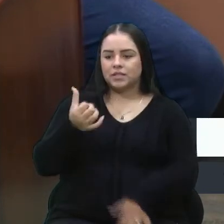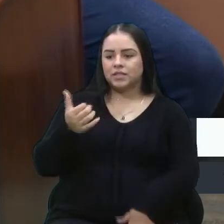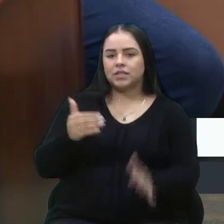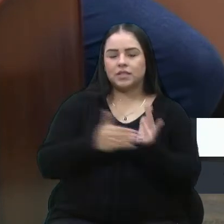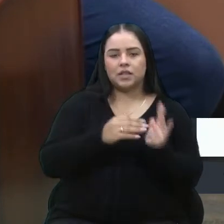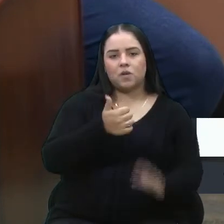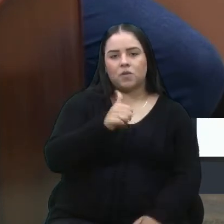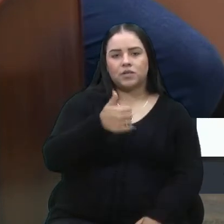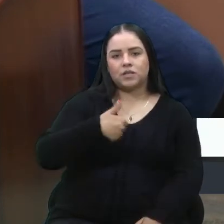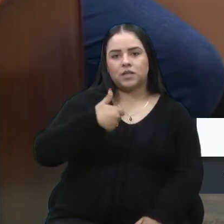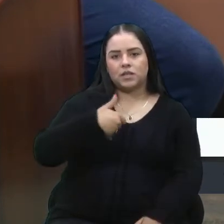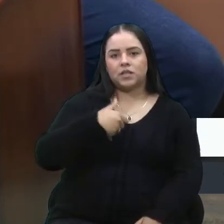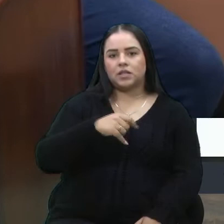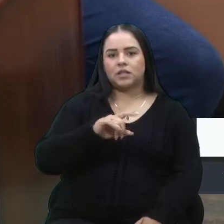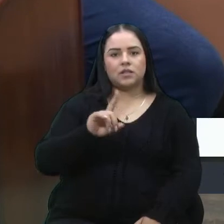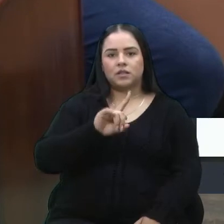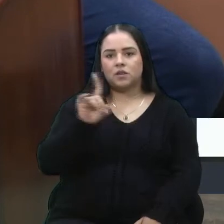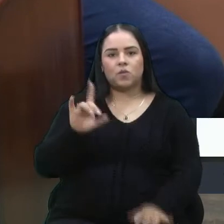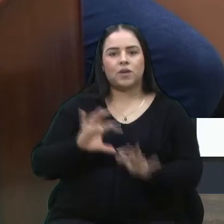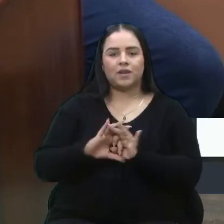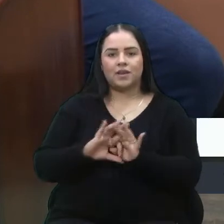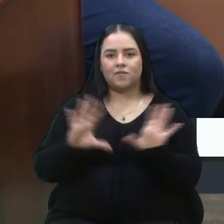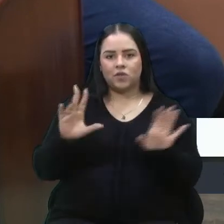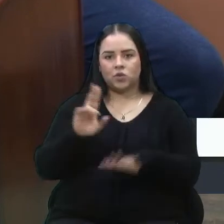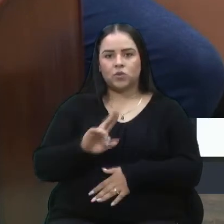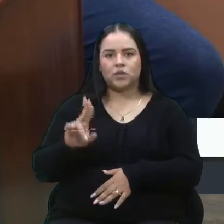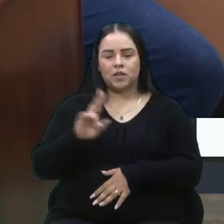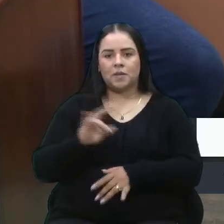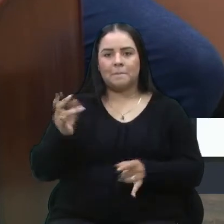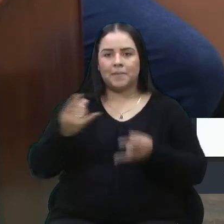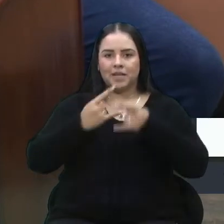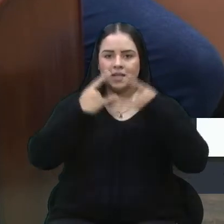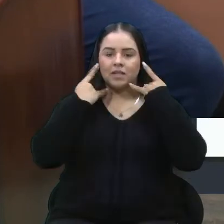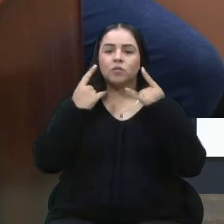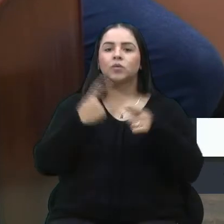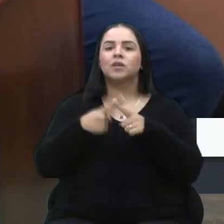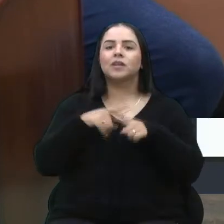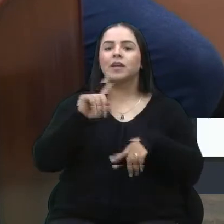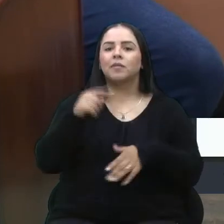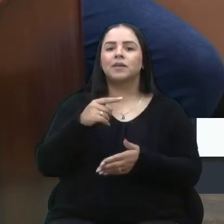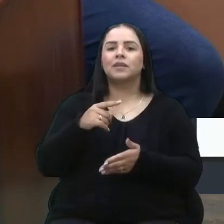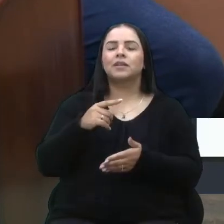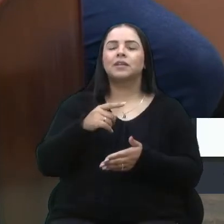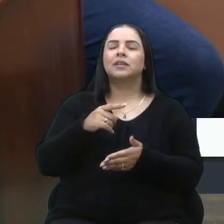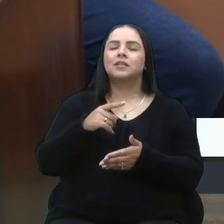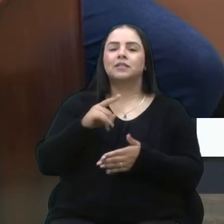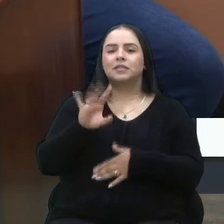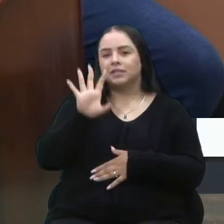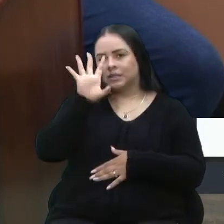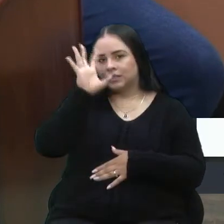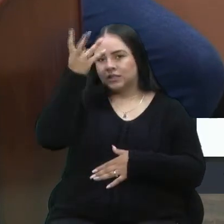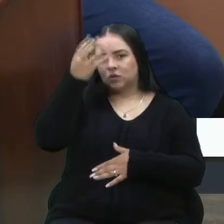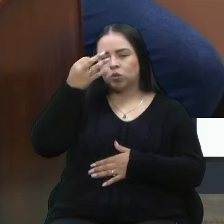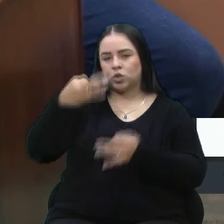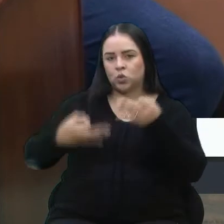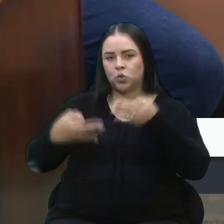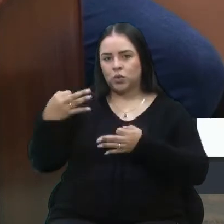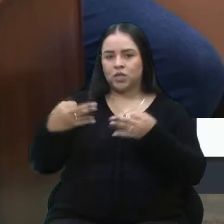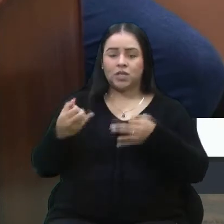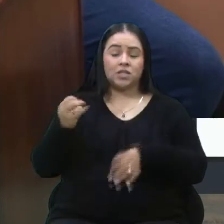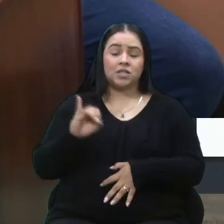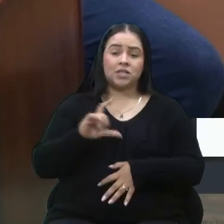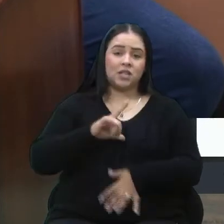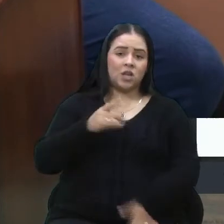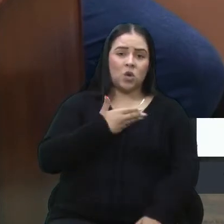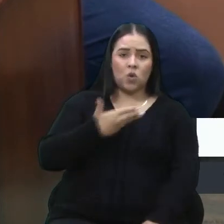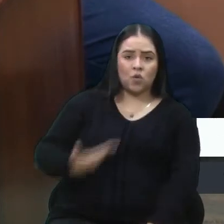a 11 anos mas não estão liberadas uso da máscara por uma decisão judicial e decisão judicial tanto Prefeito